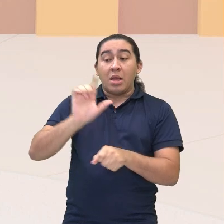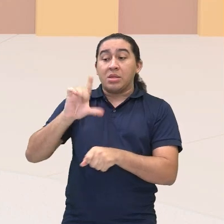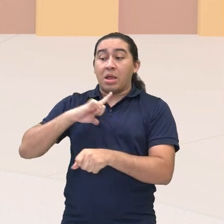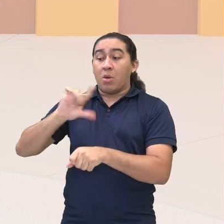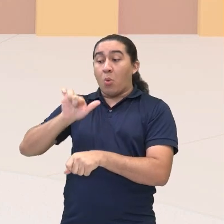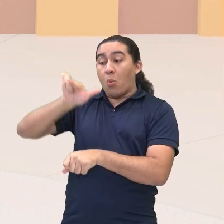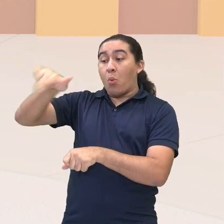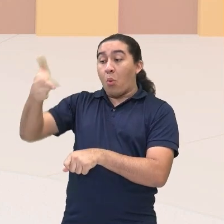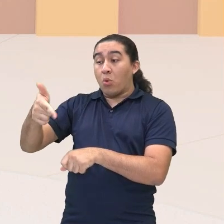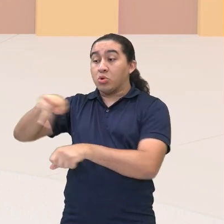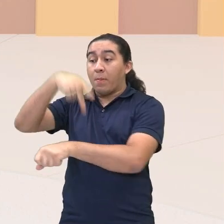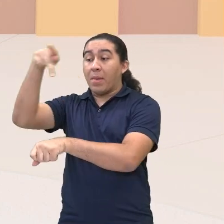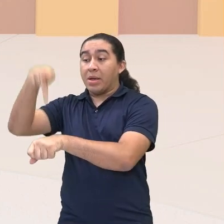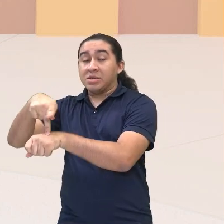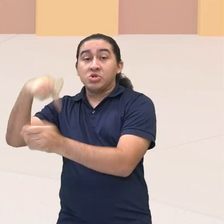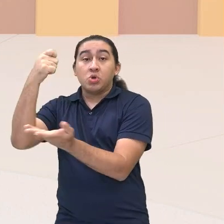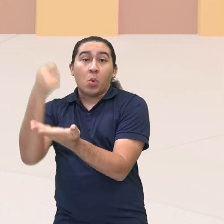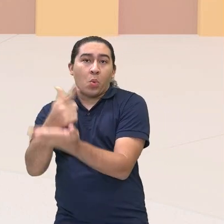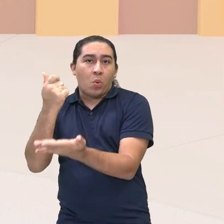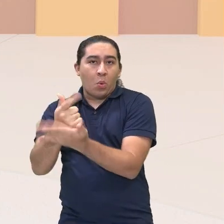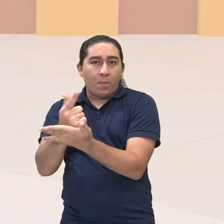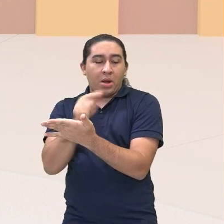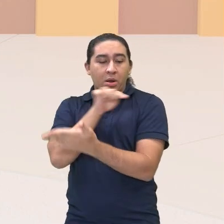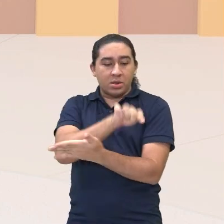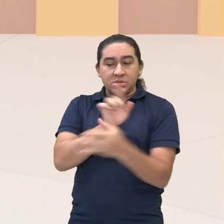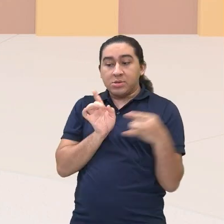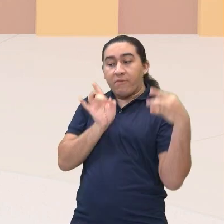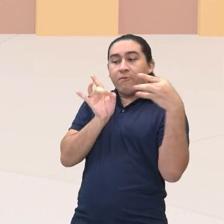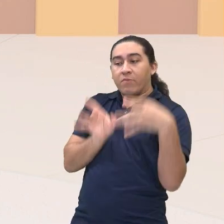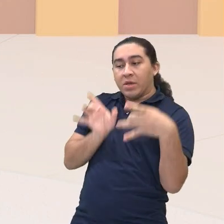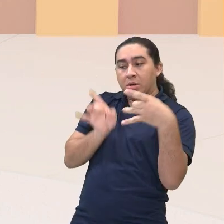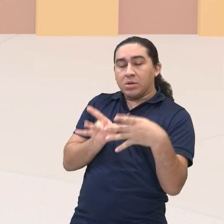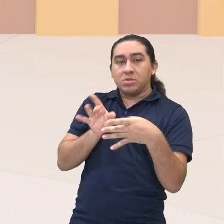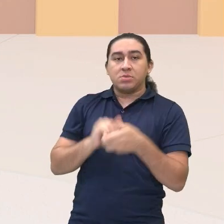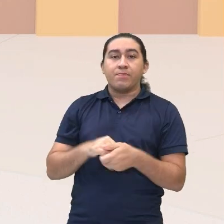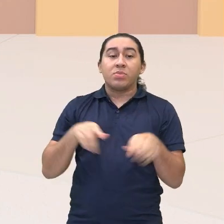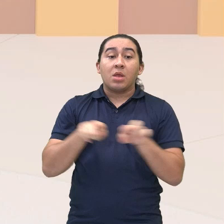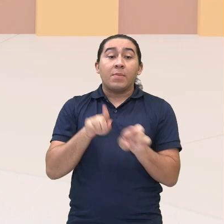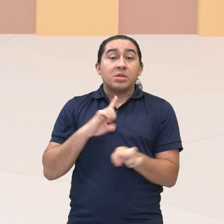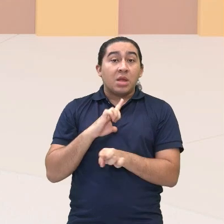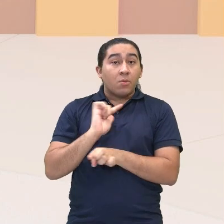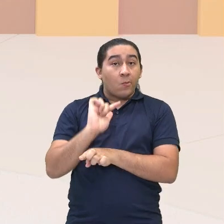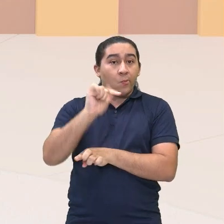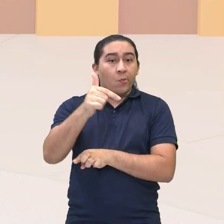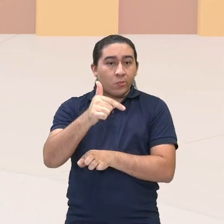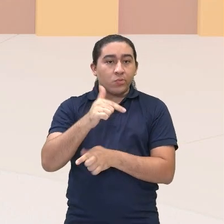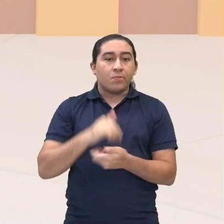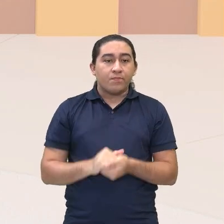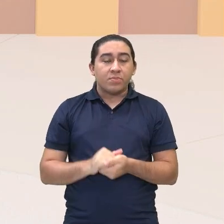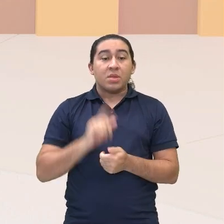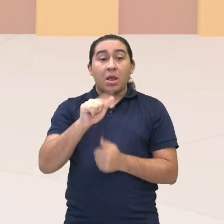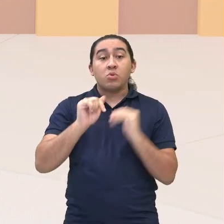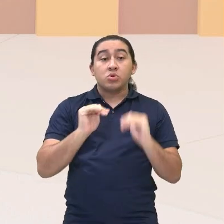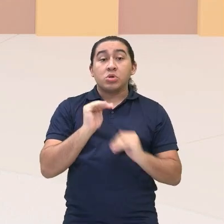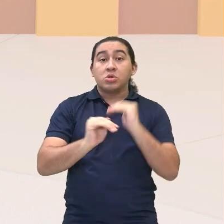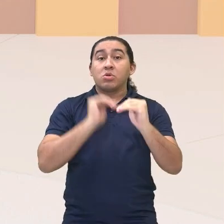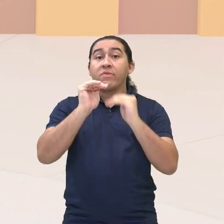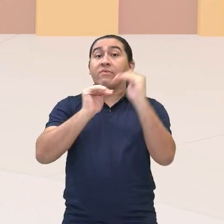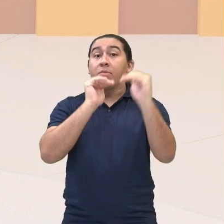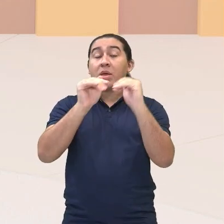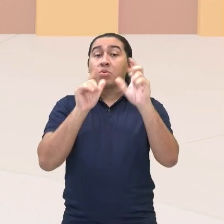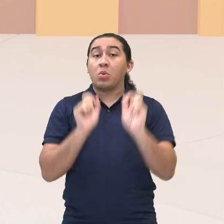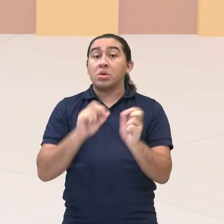ok? Mas além das exportações, também teremos o quê? Esse desenvolvimento, onde as exportações,